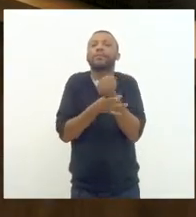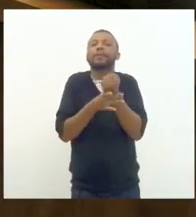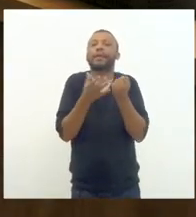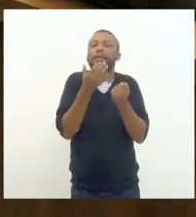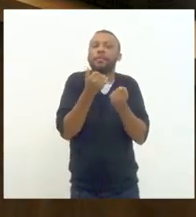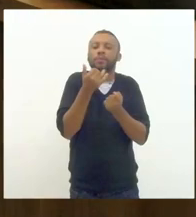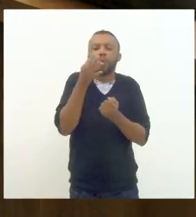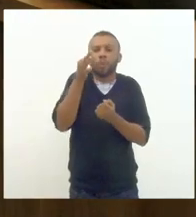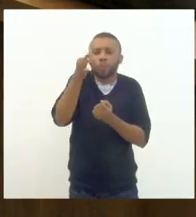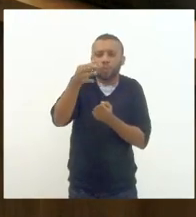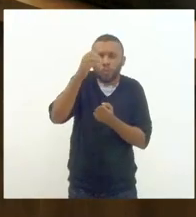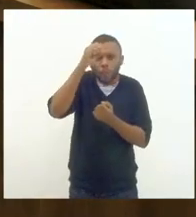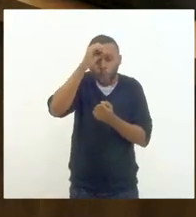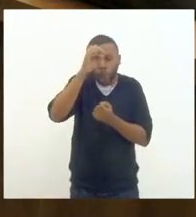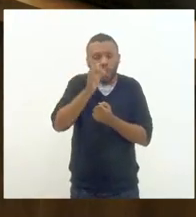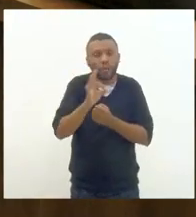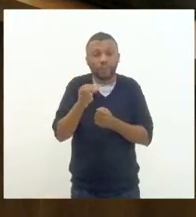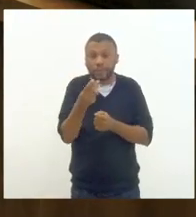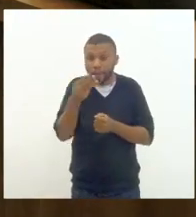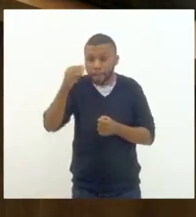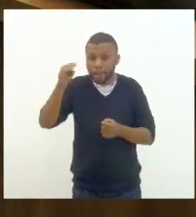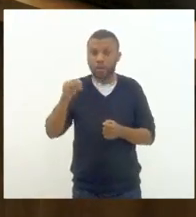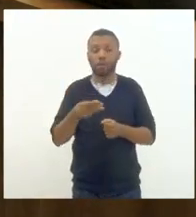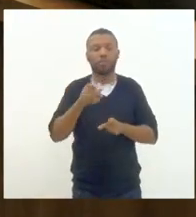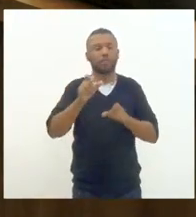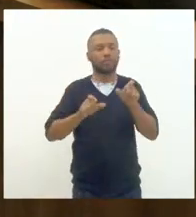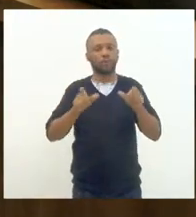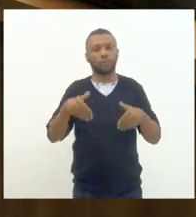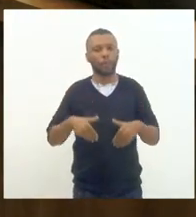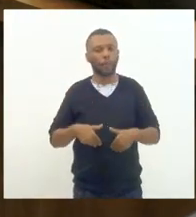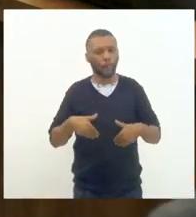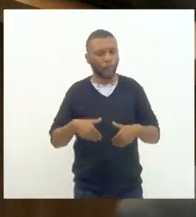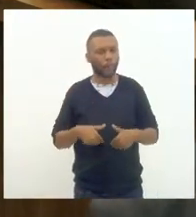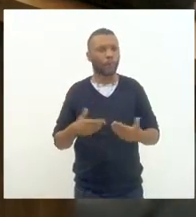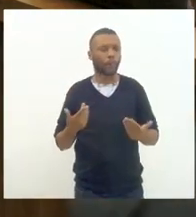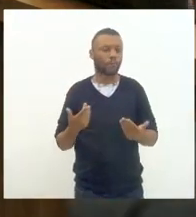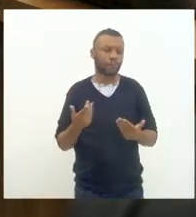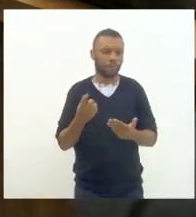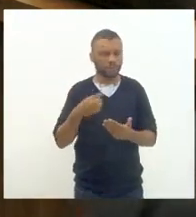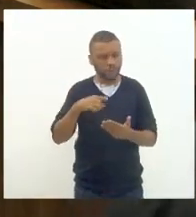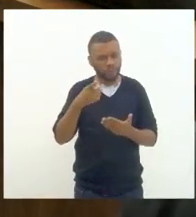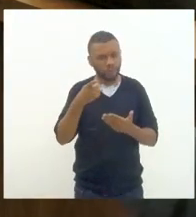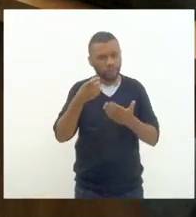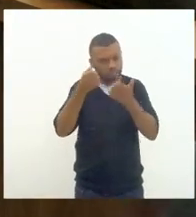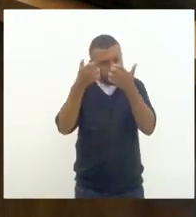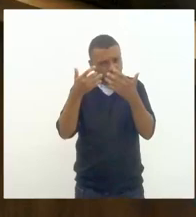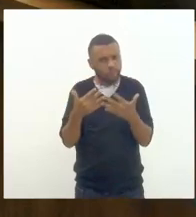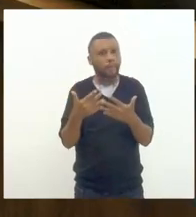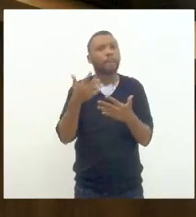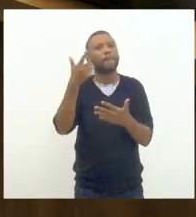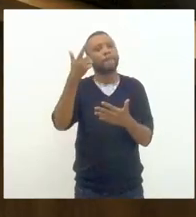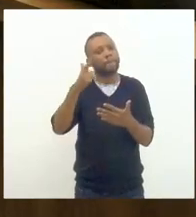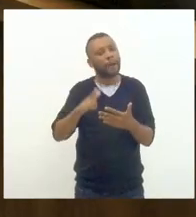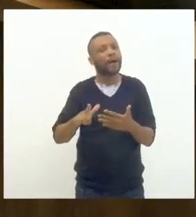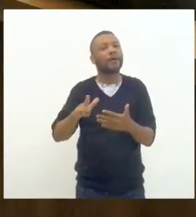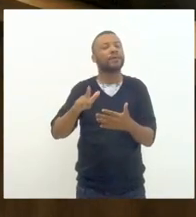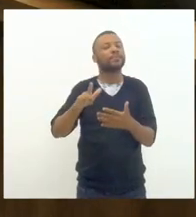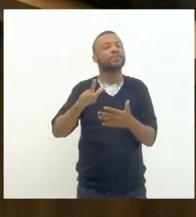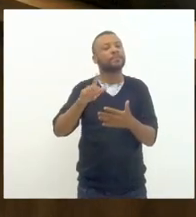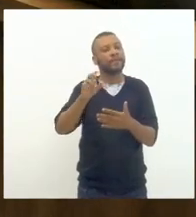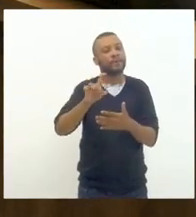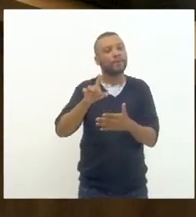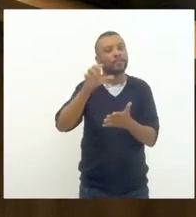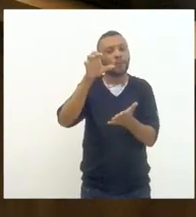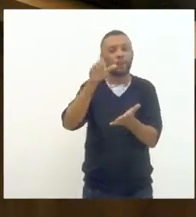vai comer. São 3 milhões de pessoas com fome. Então, eu deixo aqui, mais uma vez, o